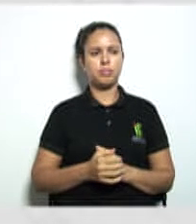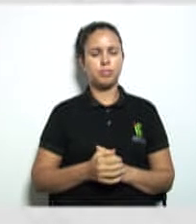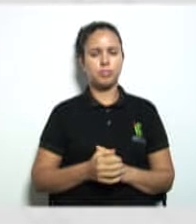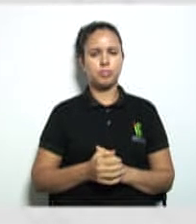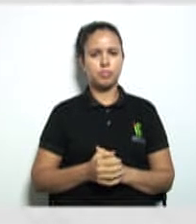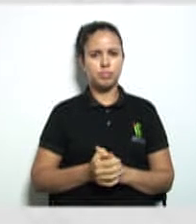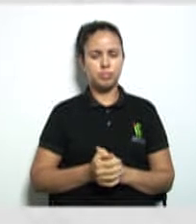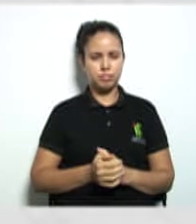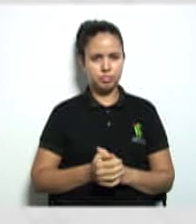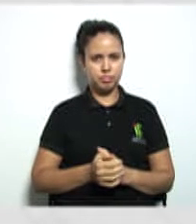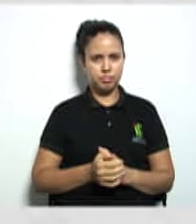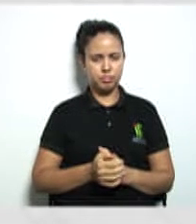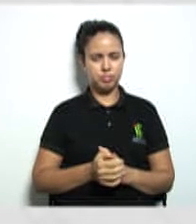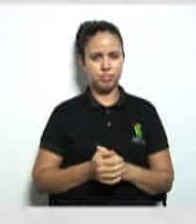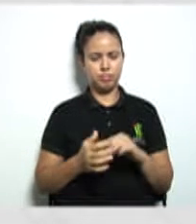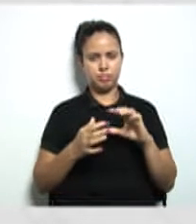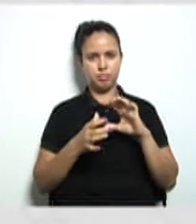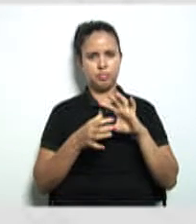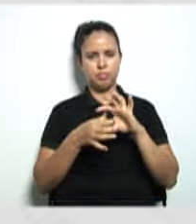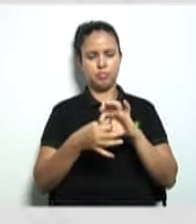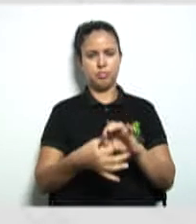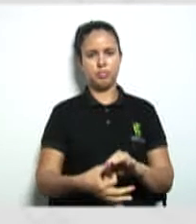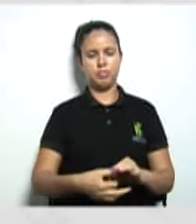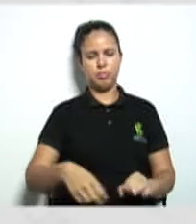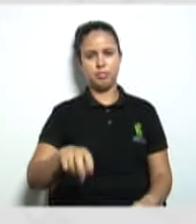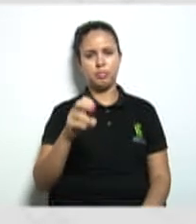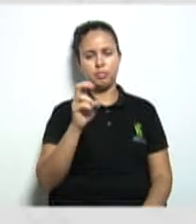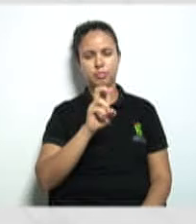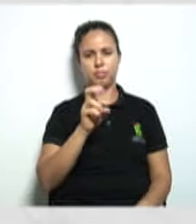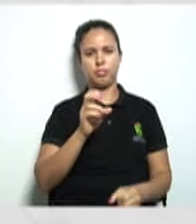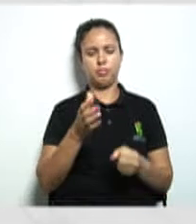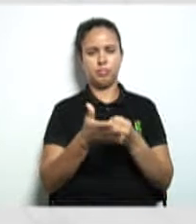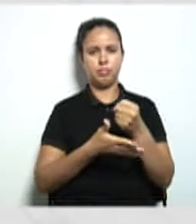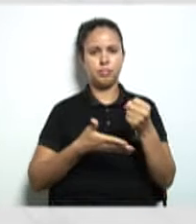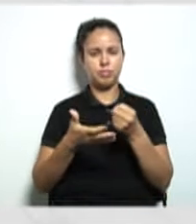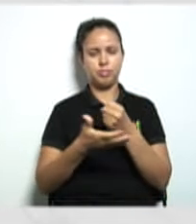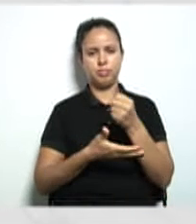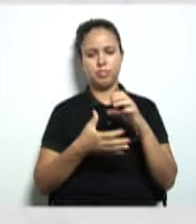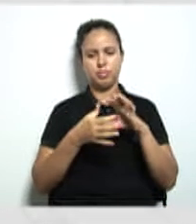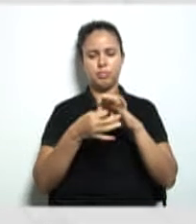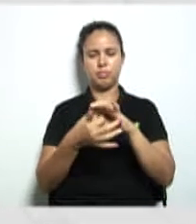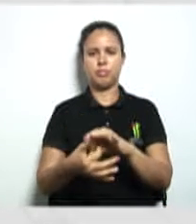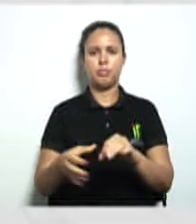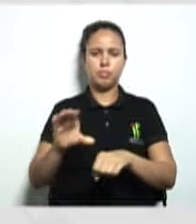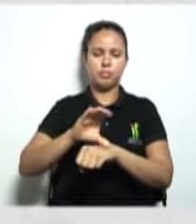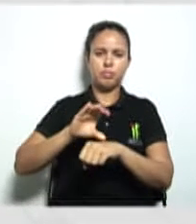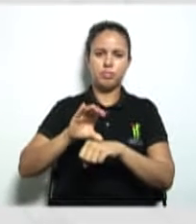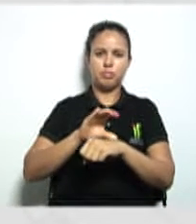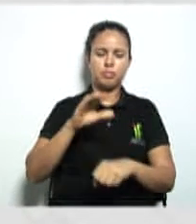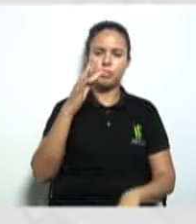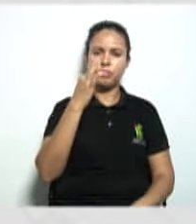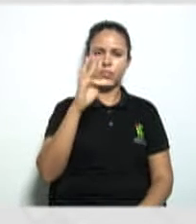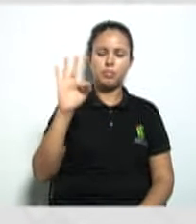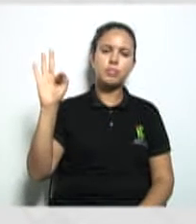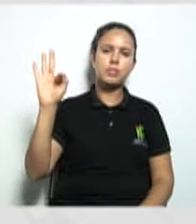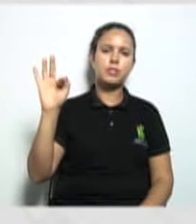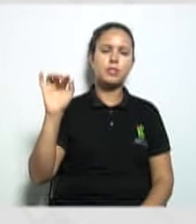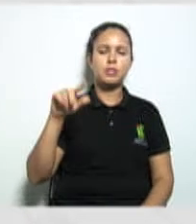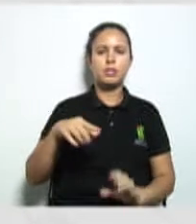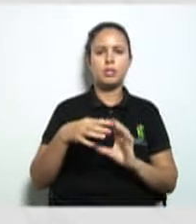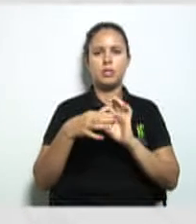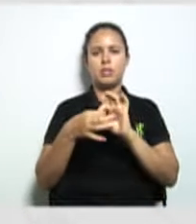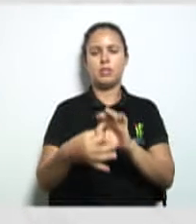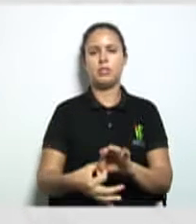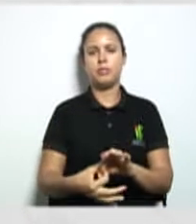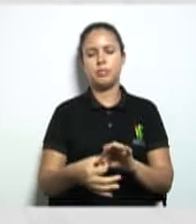Vamos lá. A relação do quinto princípio com a Constituição Federal. Então, a relação